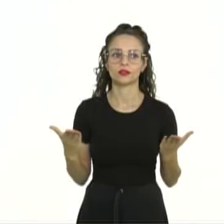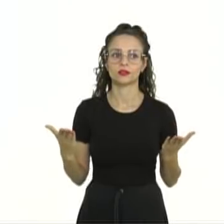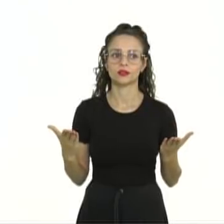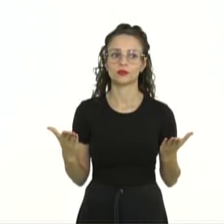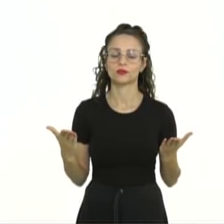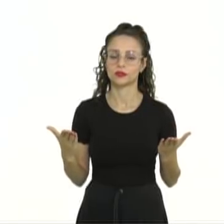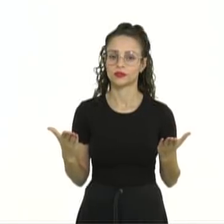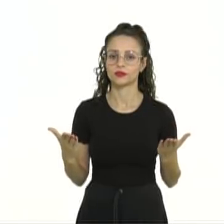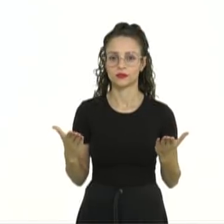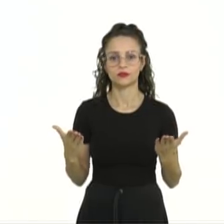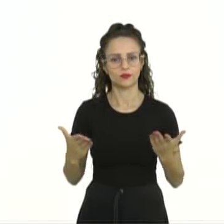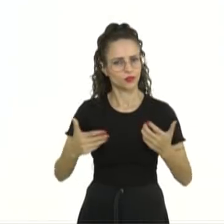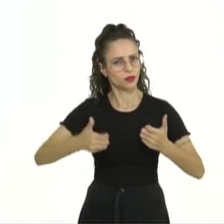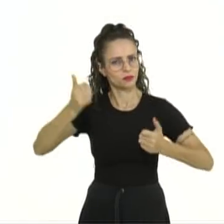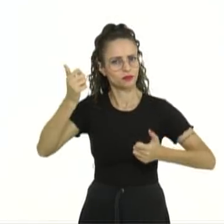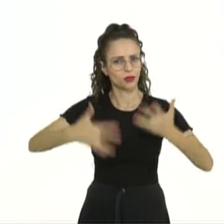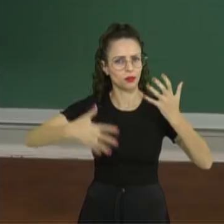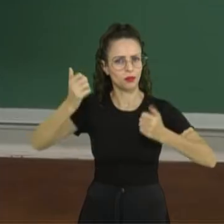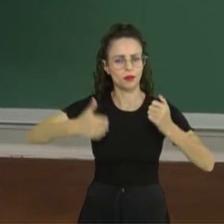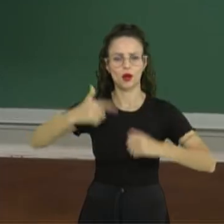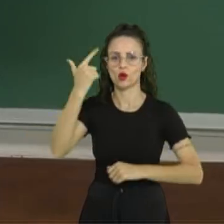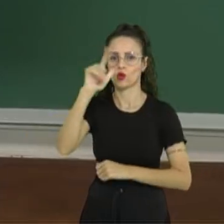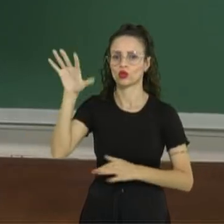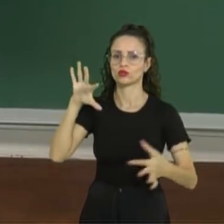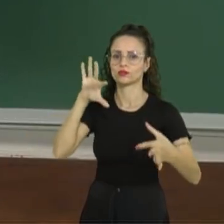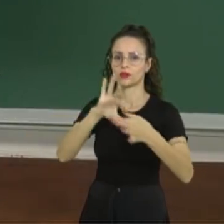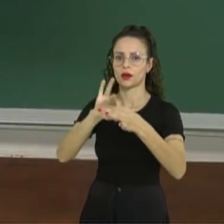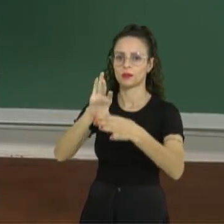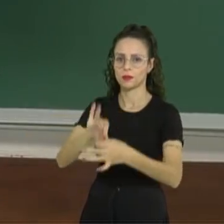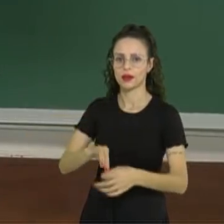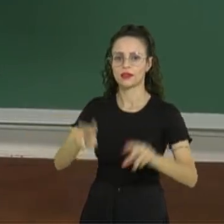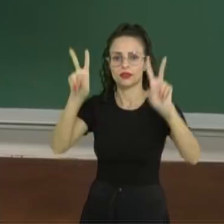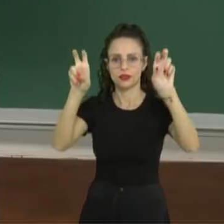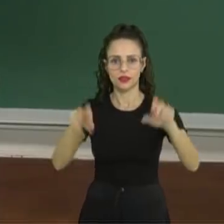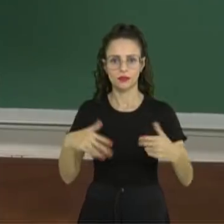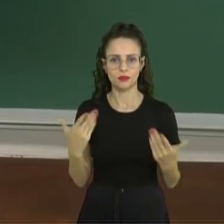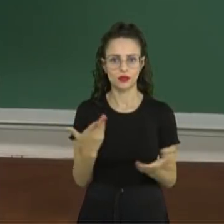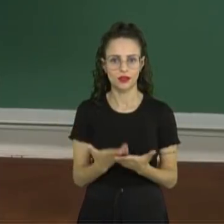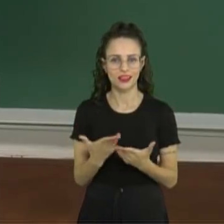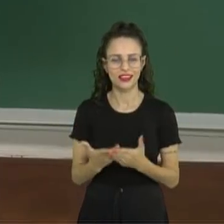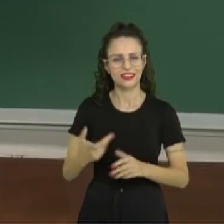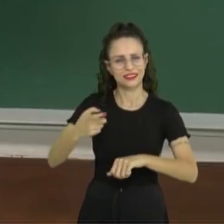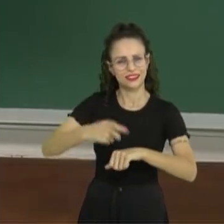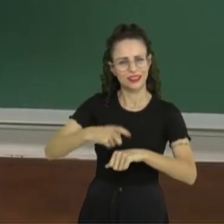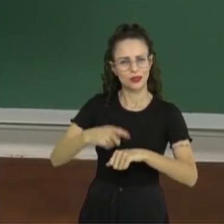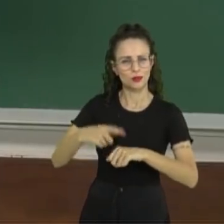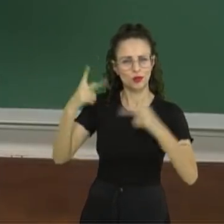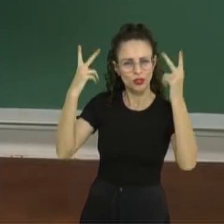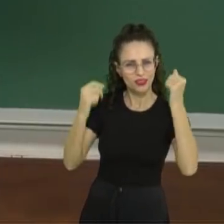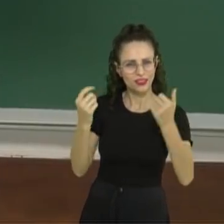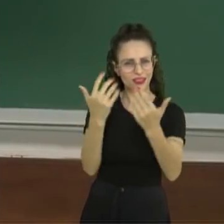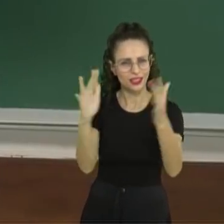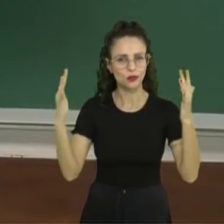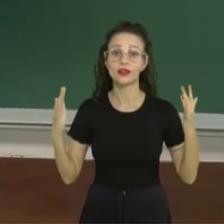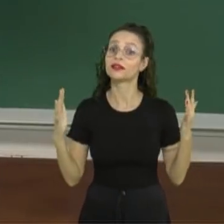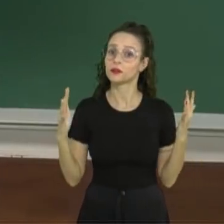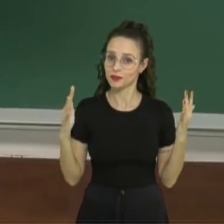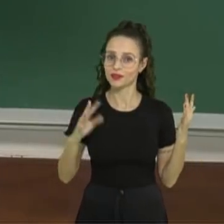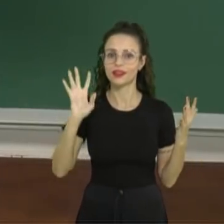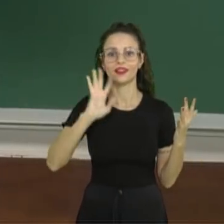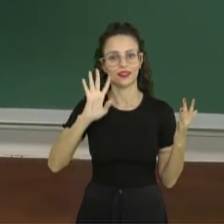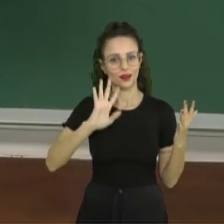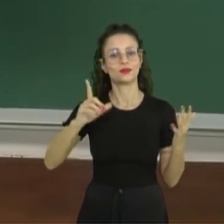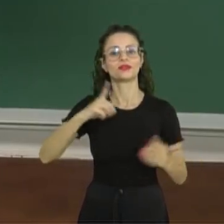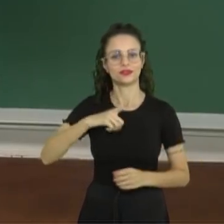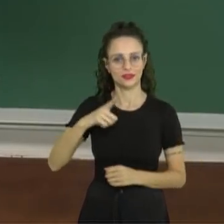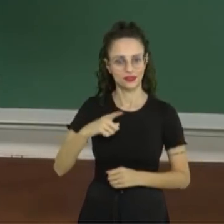tempo mecânico, daí a gente vai para outros links, outros temas da nossa aula de hoje. Tempo da natureza, olha que legal. A natureza tem